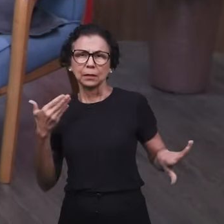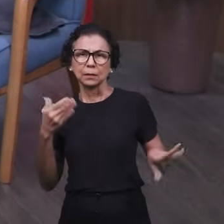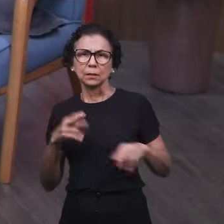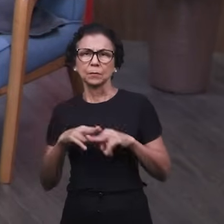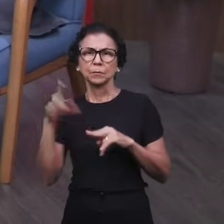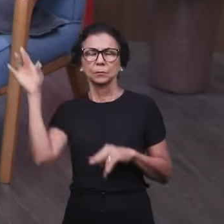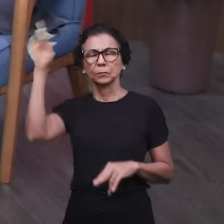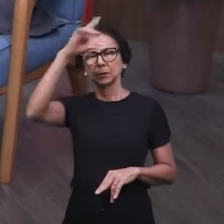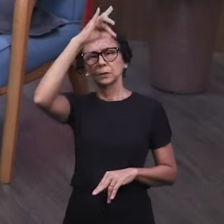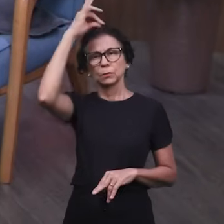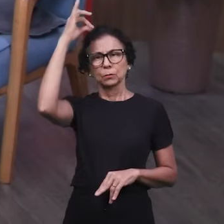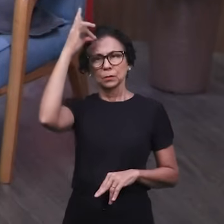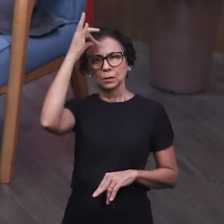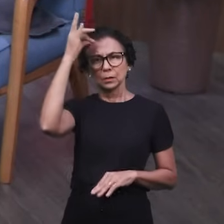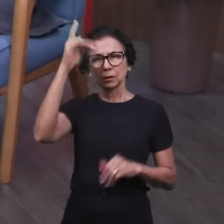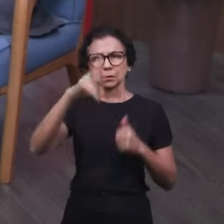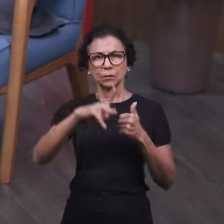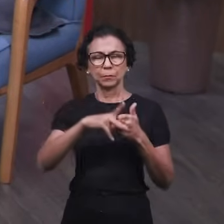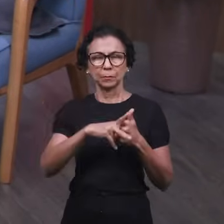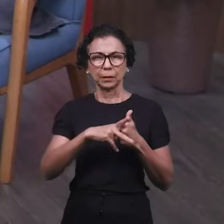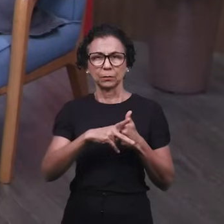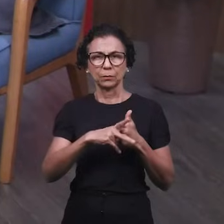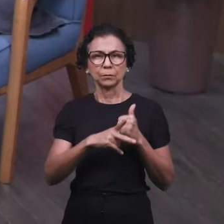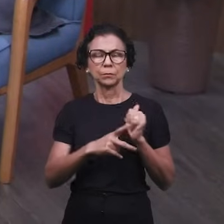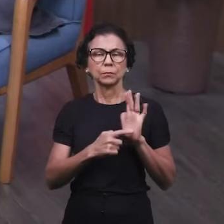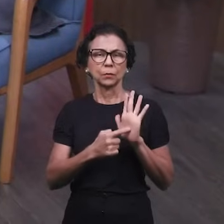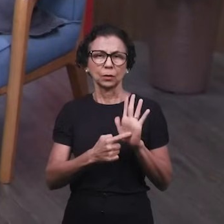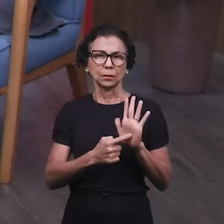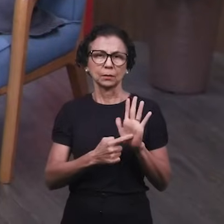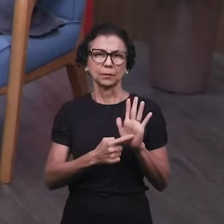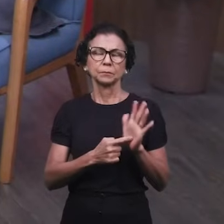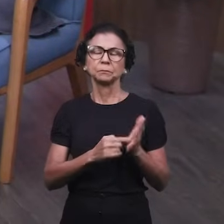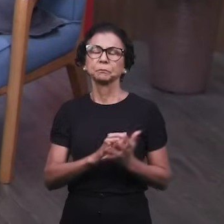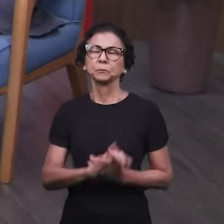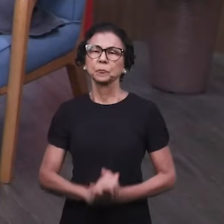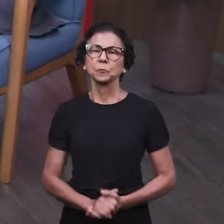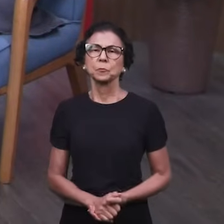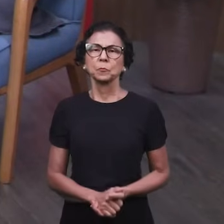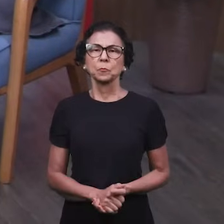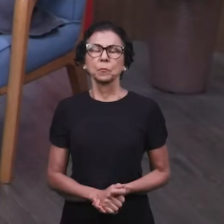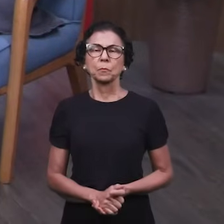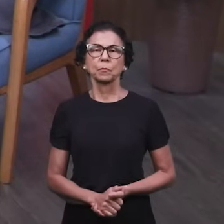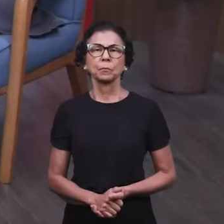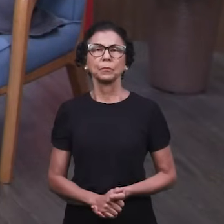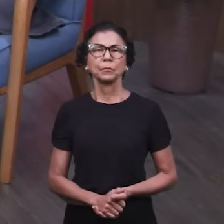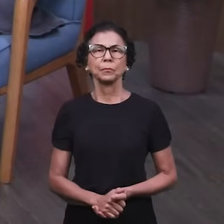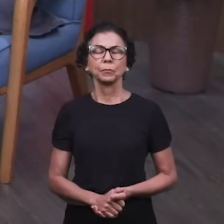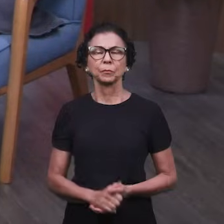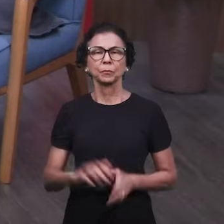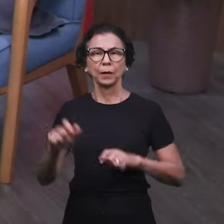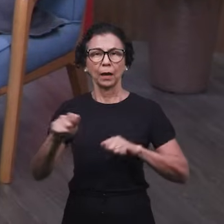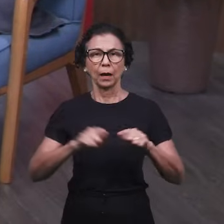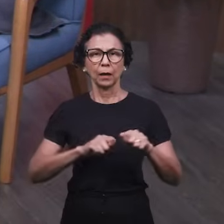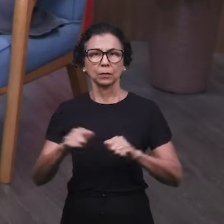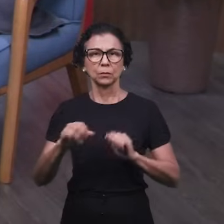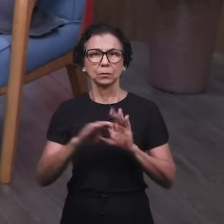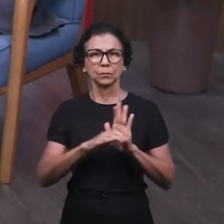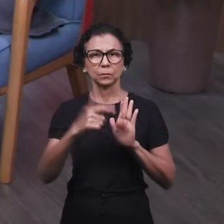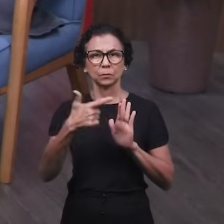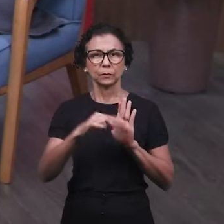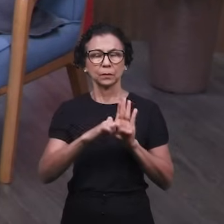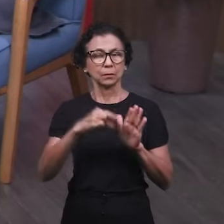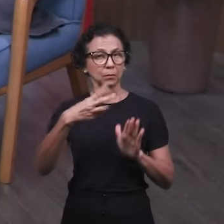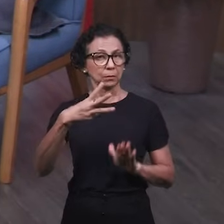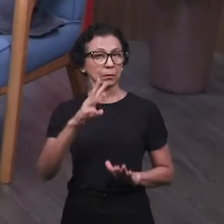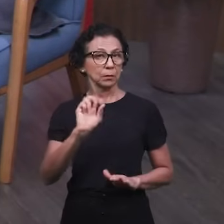Espírito Santo. Então, essa é a mensagem, a última mensagem é: arrependei-vos. Muito bem, Atos 2,38,